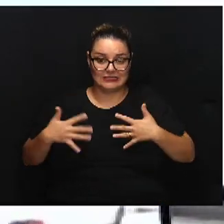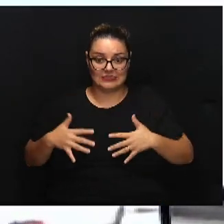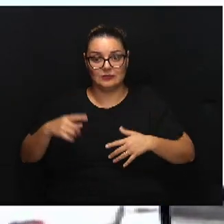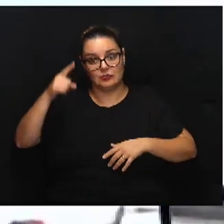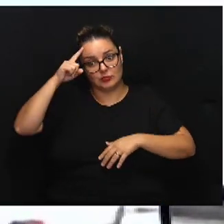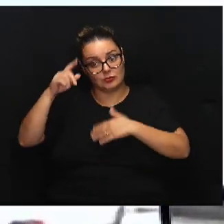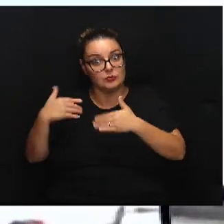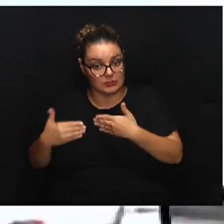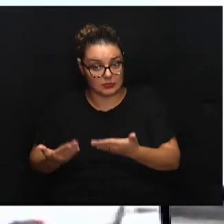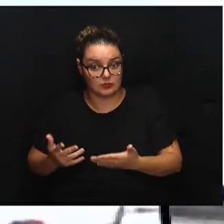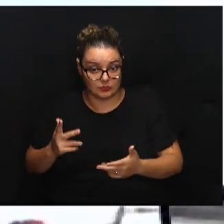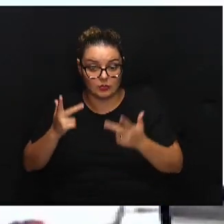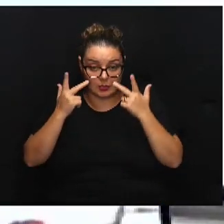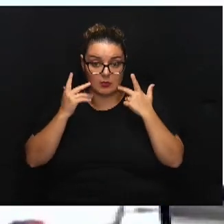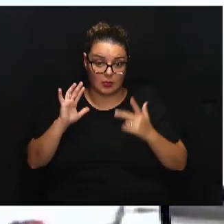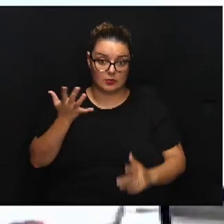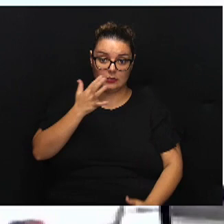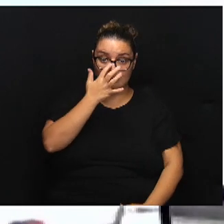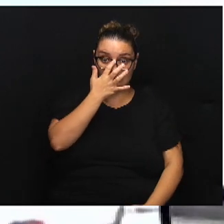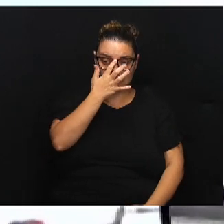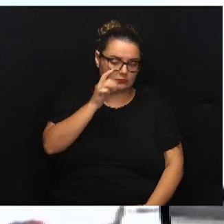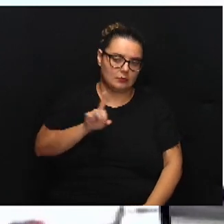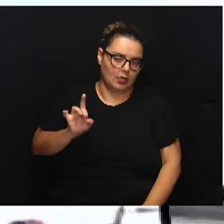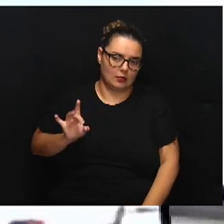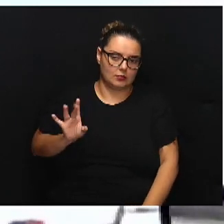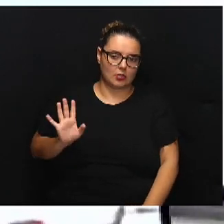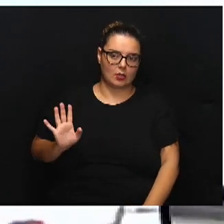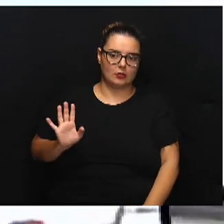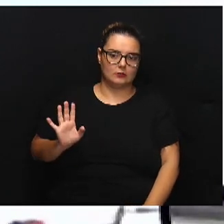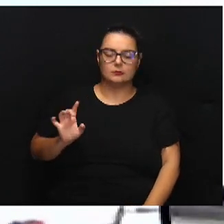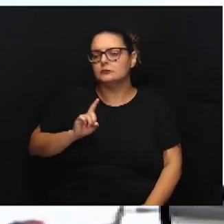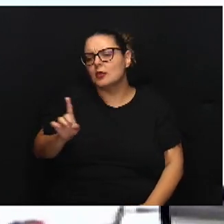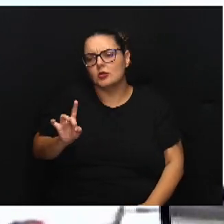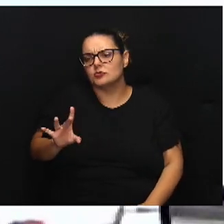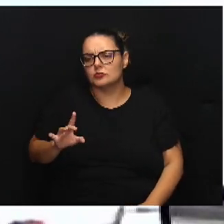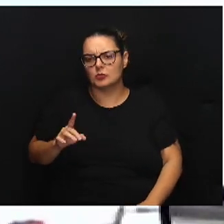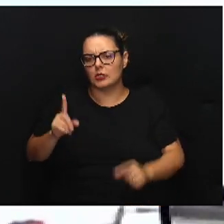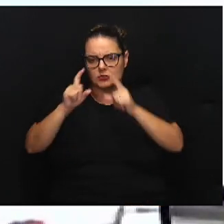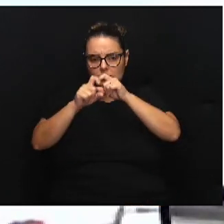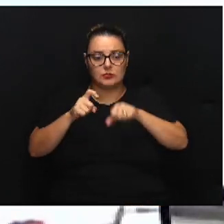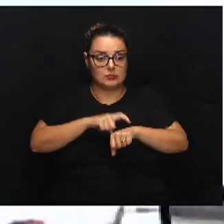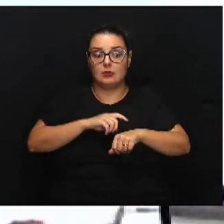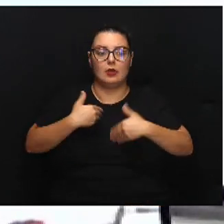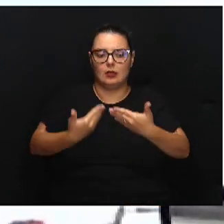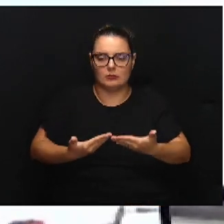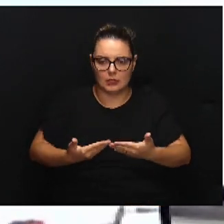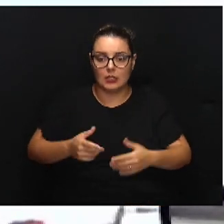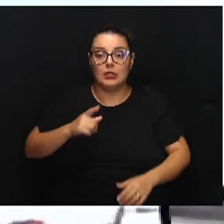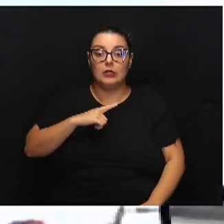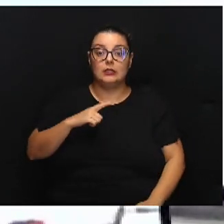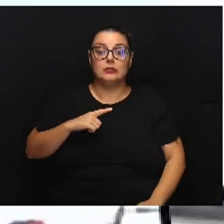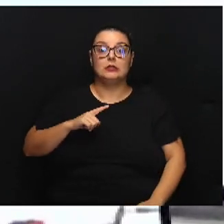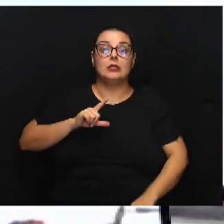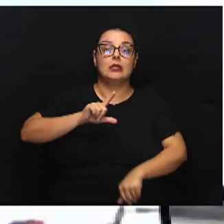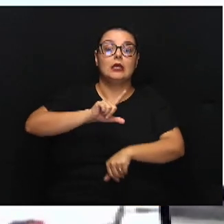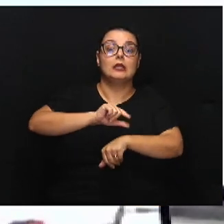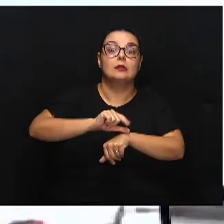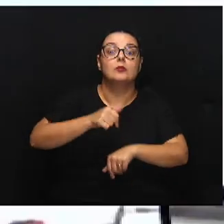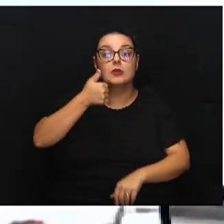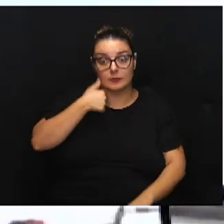frequentes, então. Mas não é só isso, não são só as complicações imediatas. Existem as complicações tardias para a